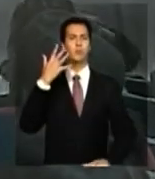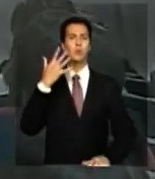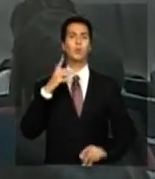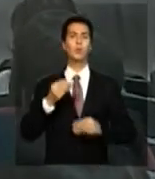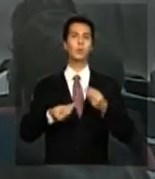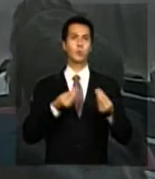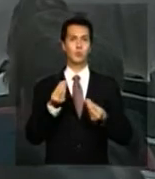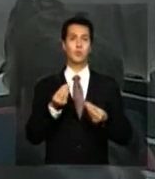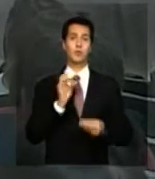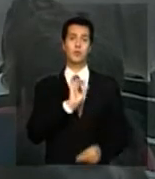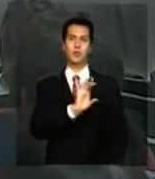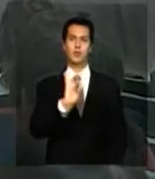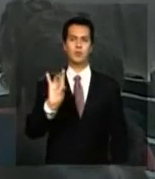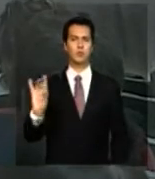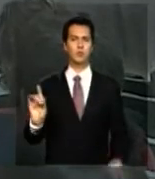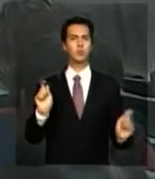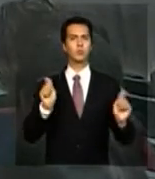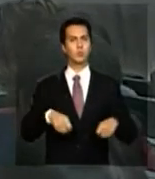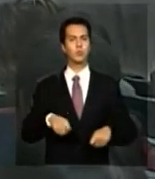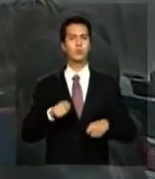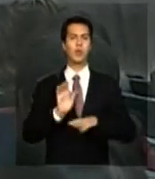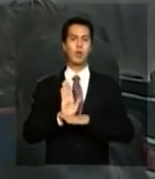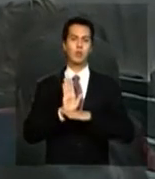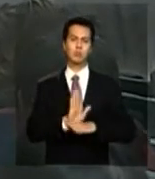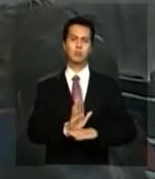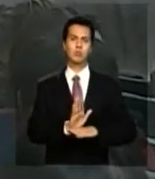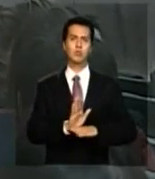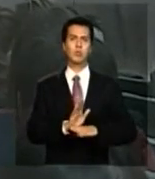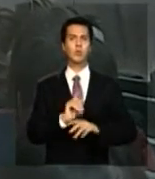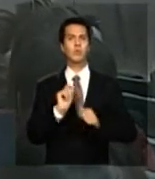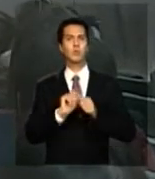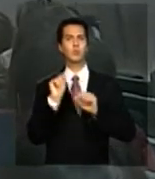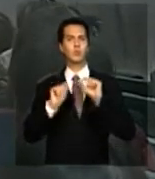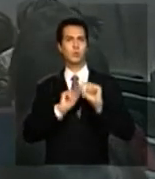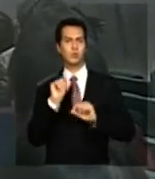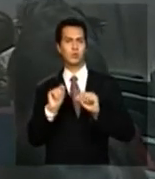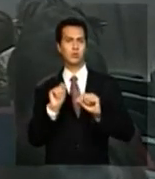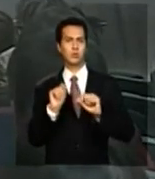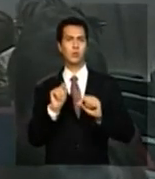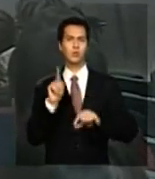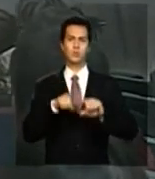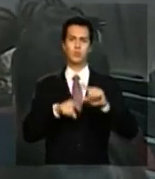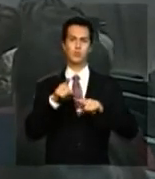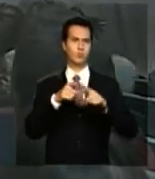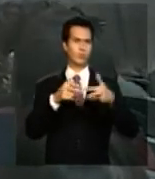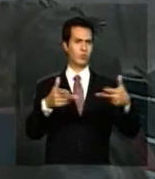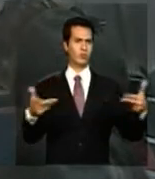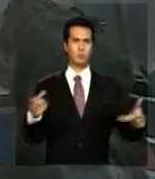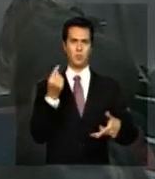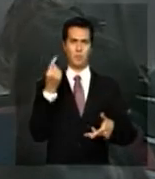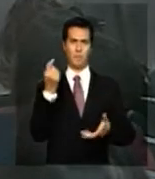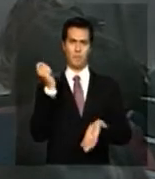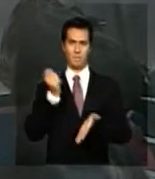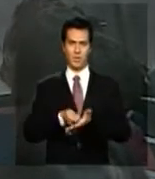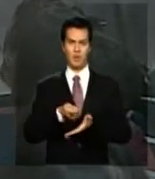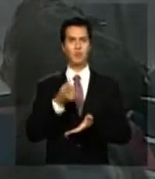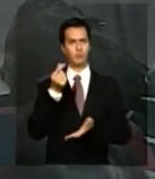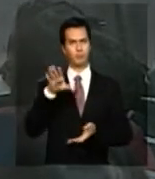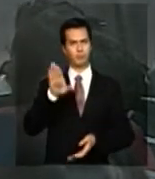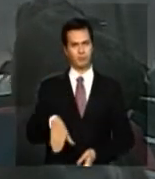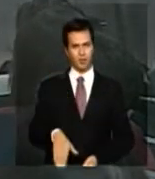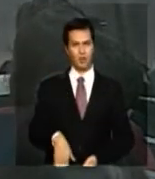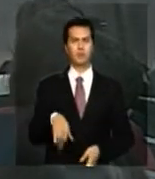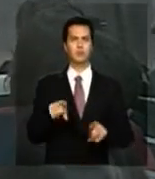um desse a sua contribuição no sentido de reduzir o custo dos produtos e facilitar o